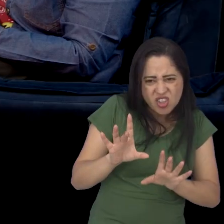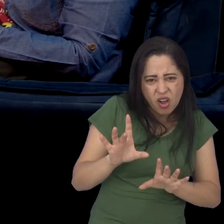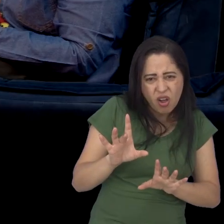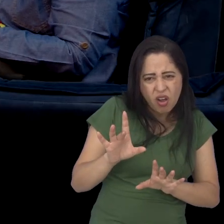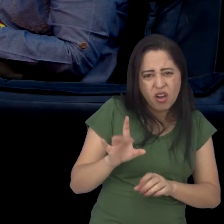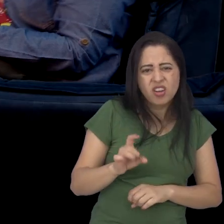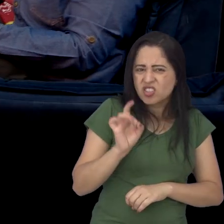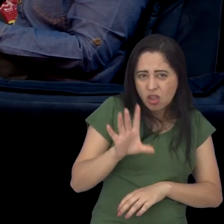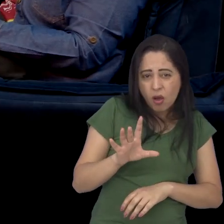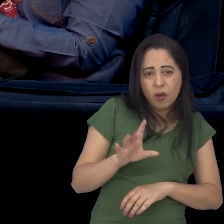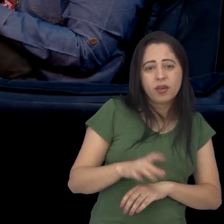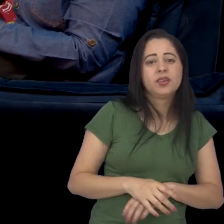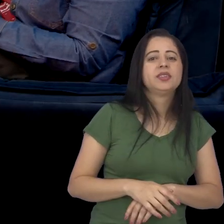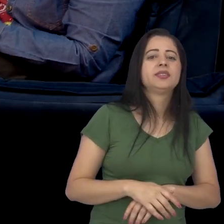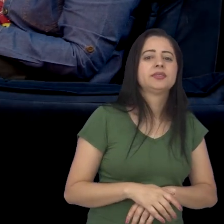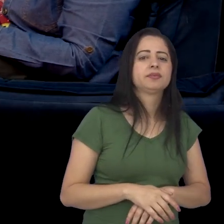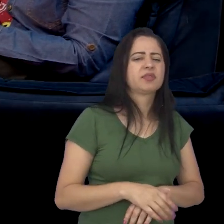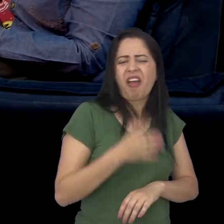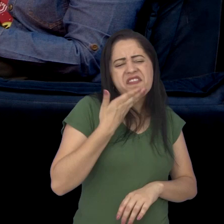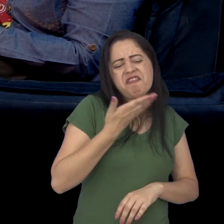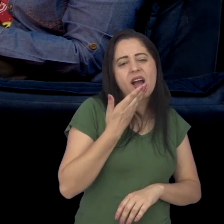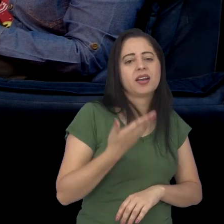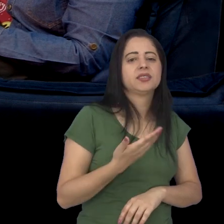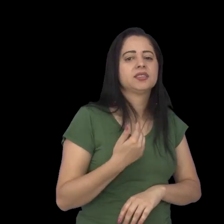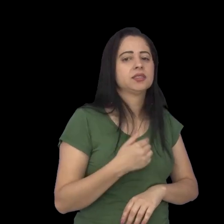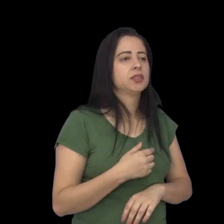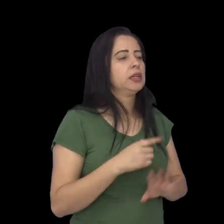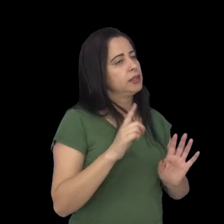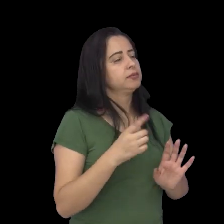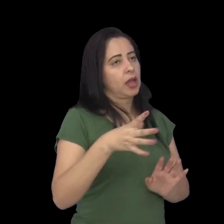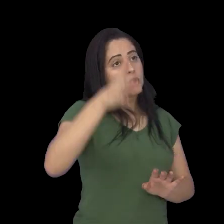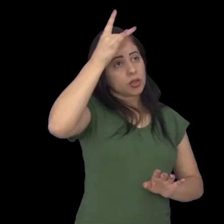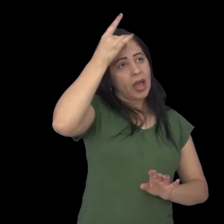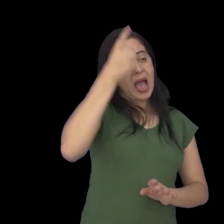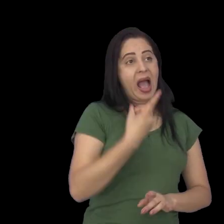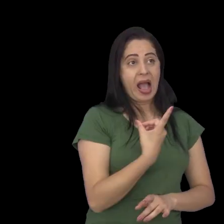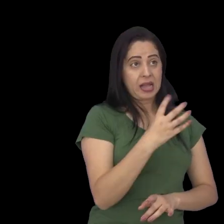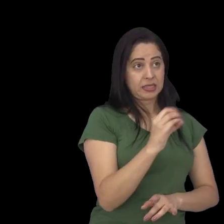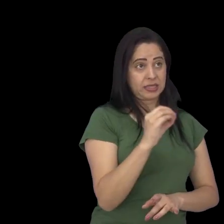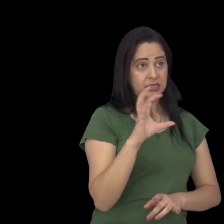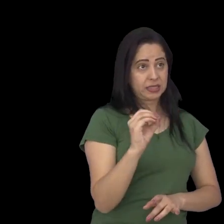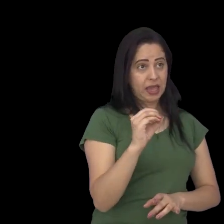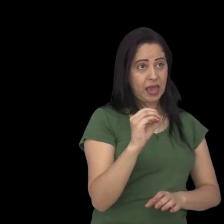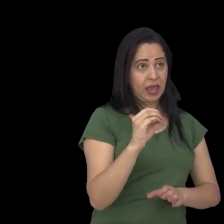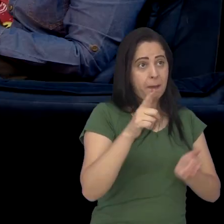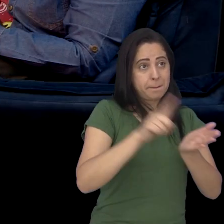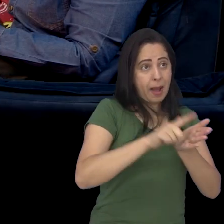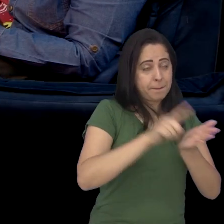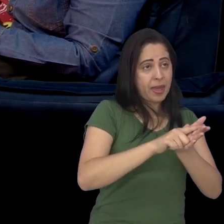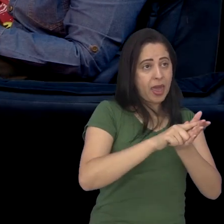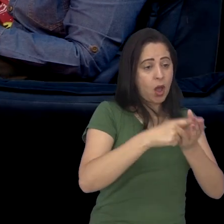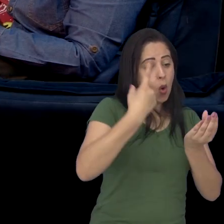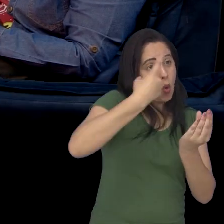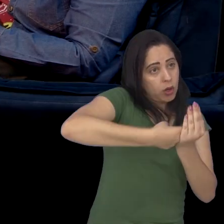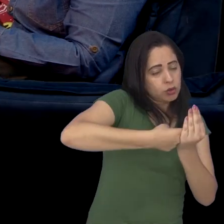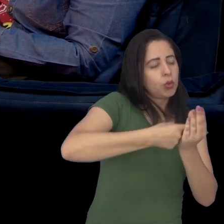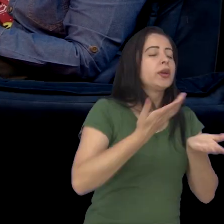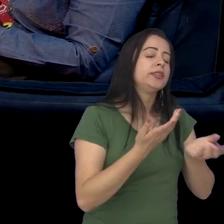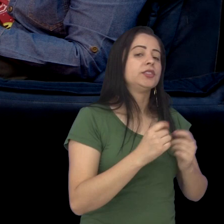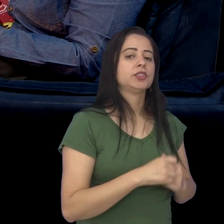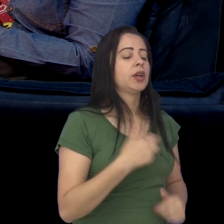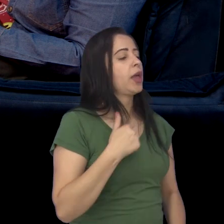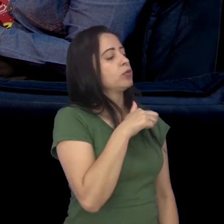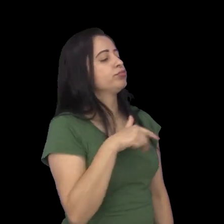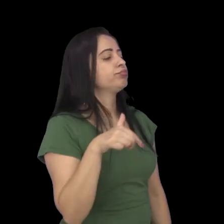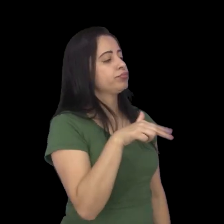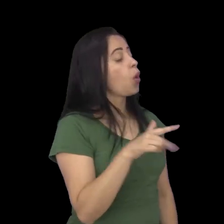lembrei que era 100 também. Aí eu falei assim, isso é fácil, 100 sacos de pão de cachorro-quente, esse eu não vou errar. Pode deixar, né? Fui até o trailer do Joel, falei assim, oi,